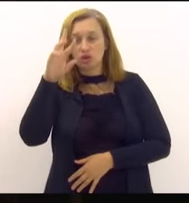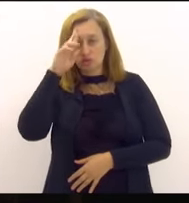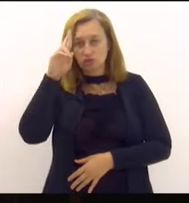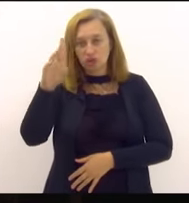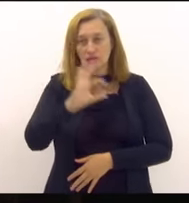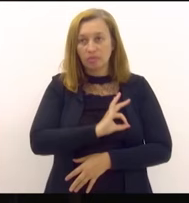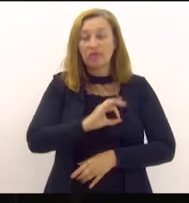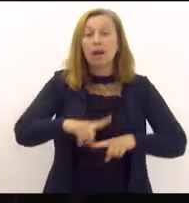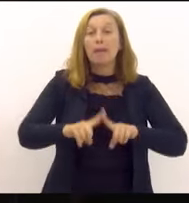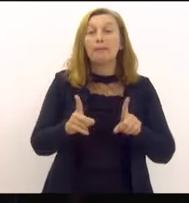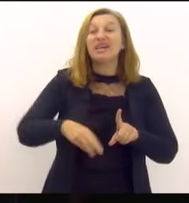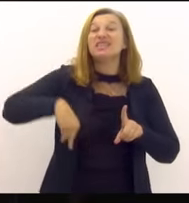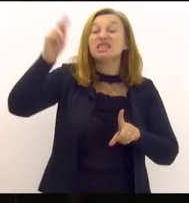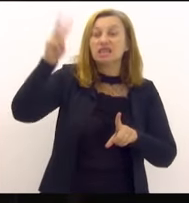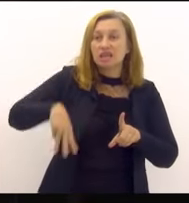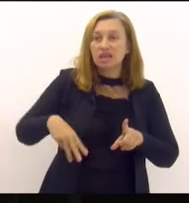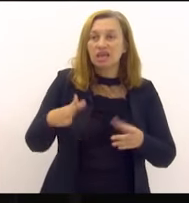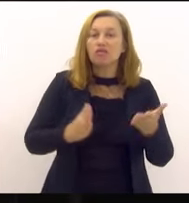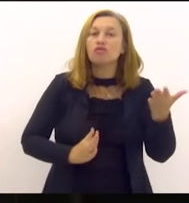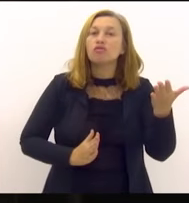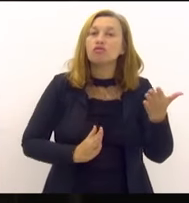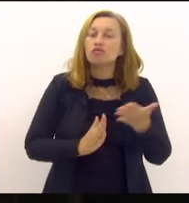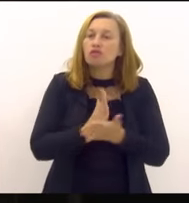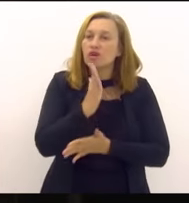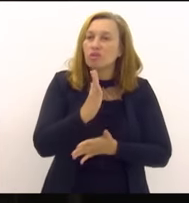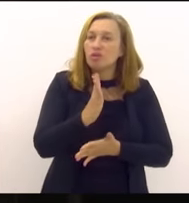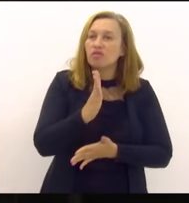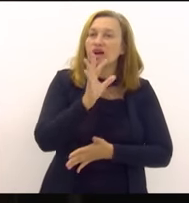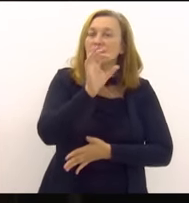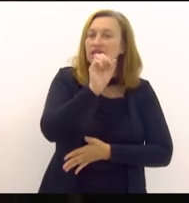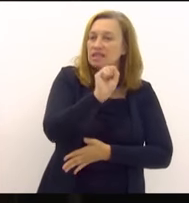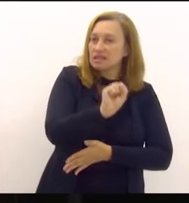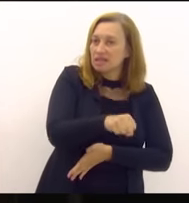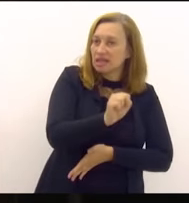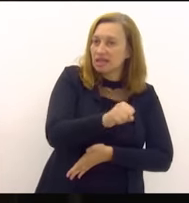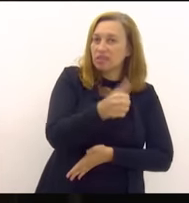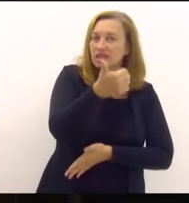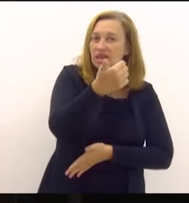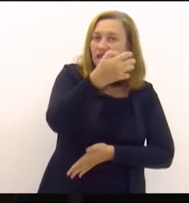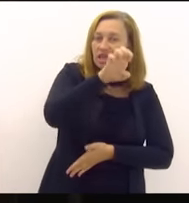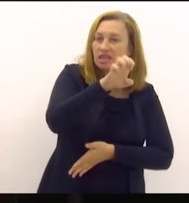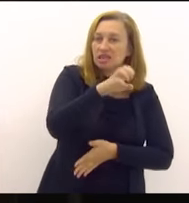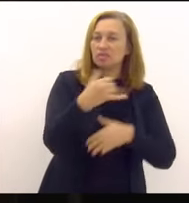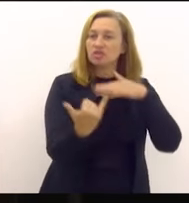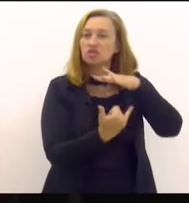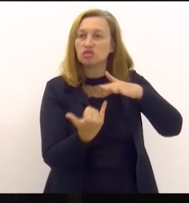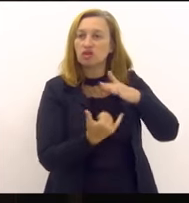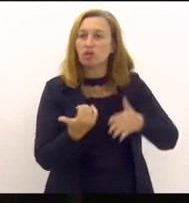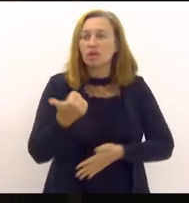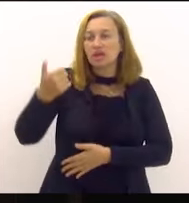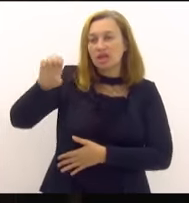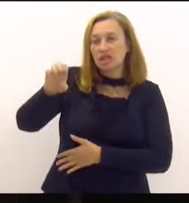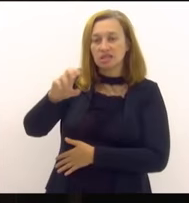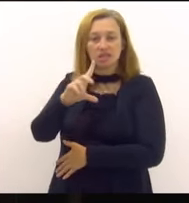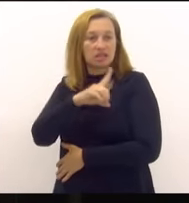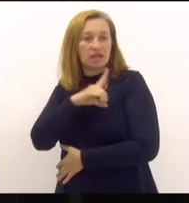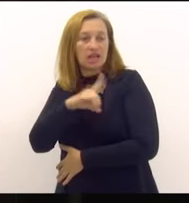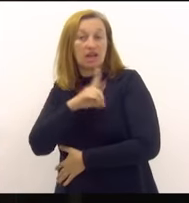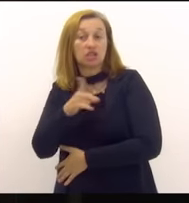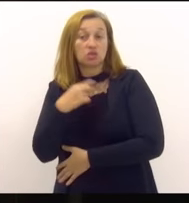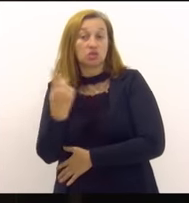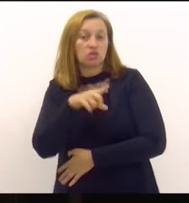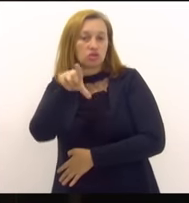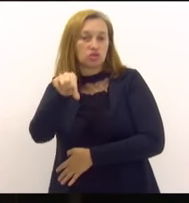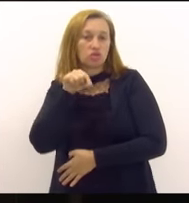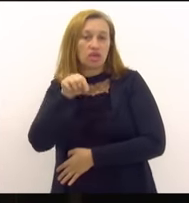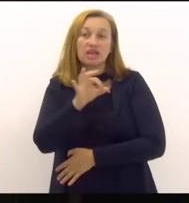definirá verdadeiramente se os critérios são de 15 anos de função na instituição, 15 anos como delegado, somos nós. E